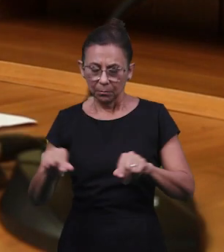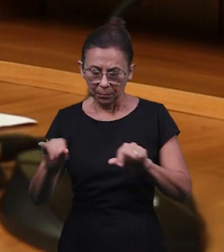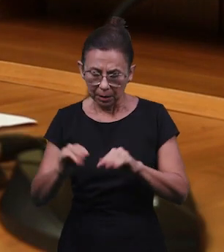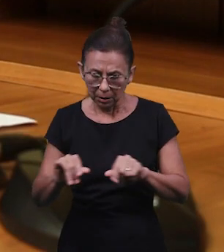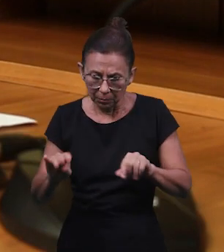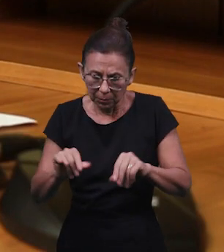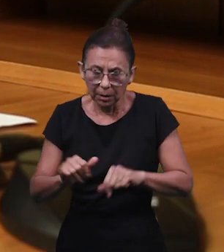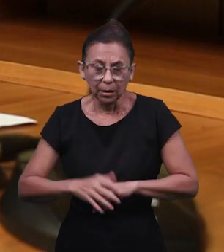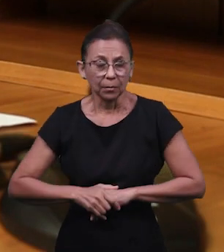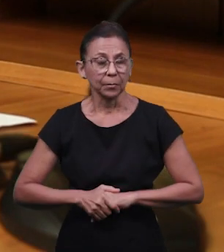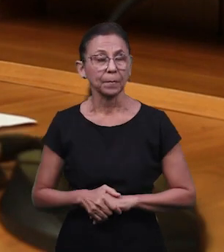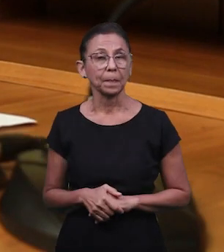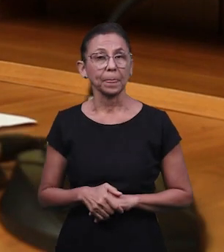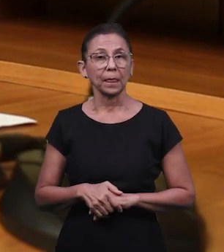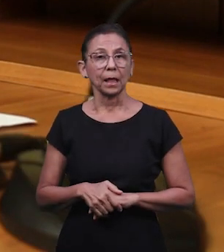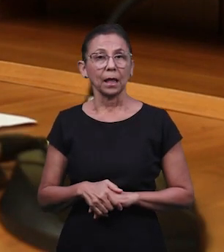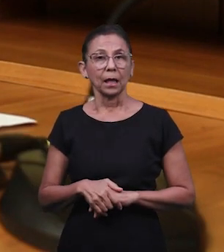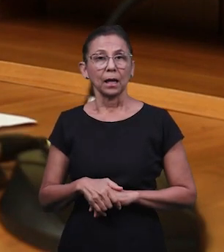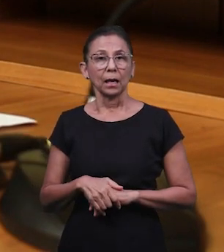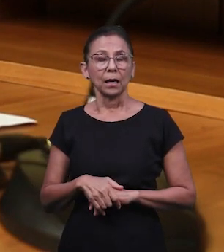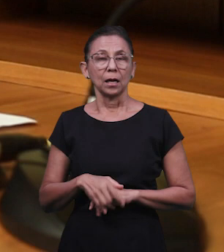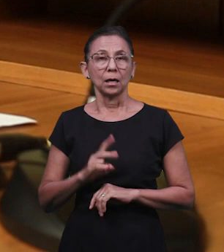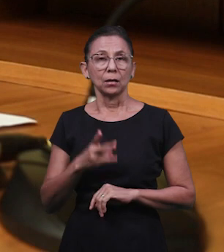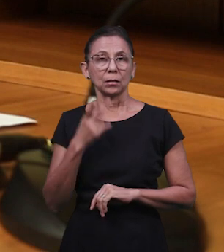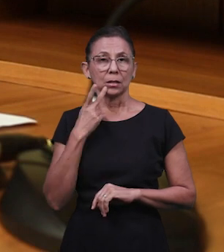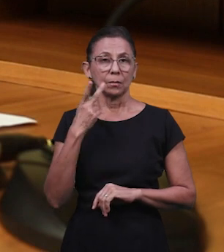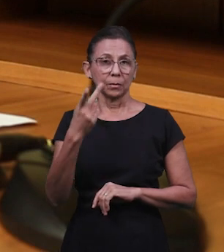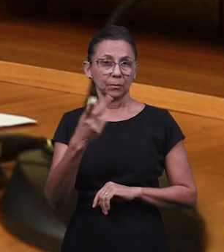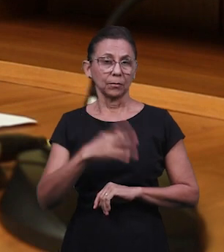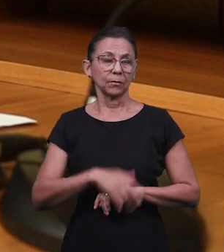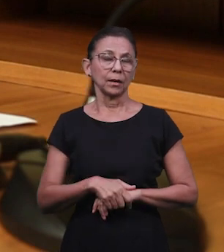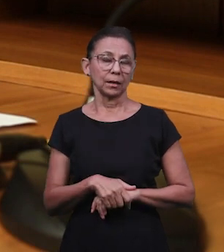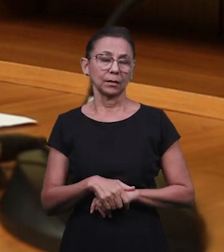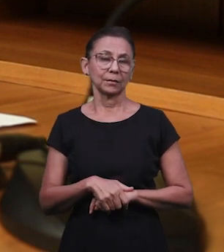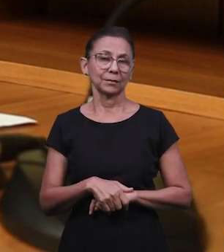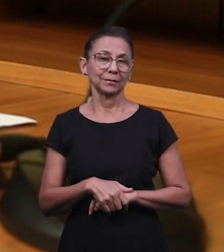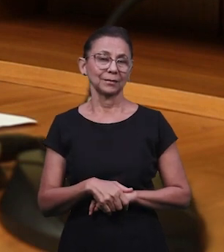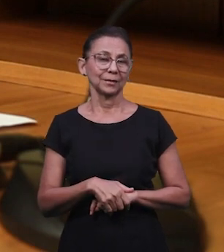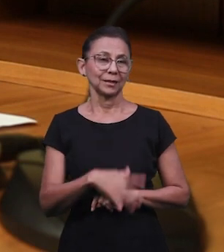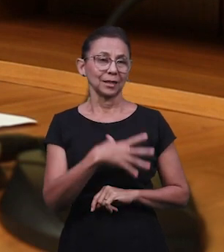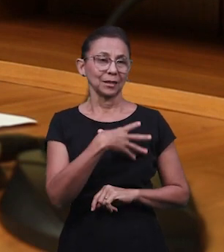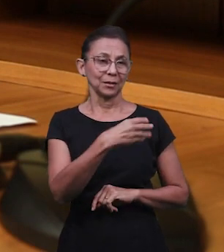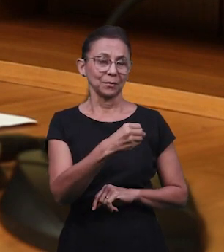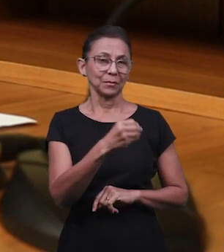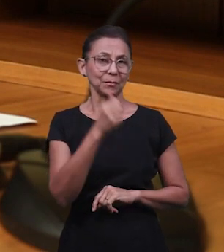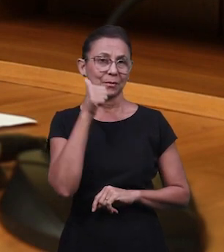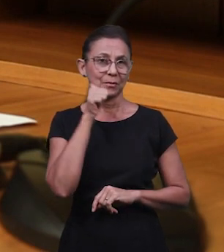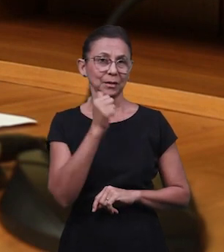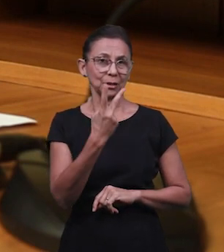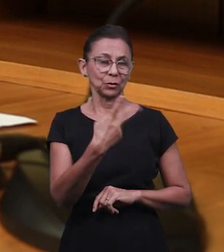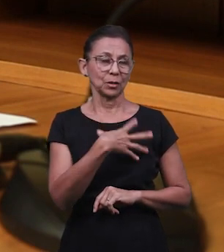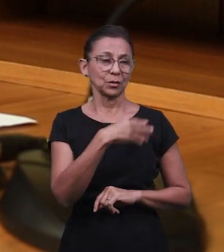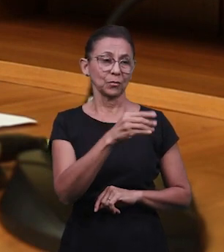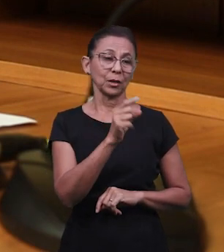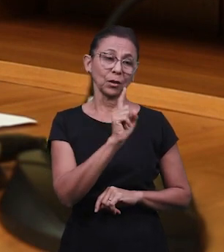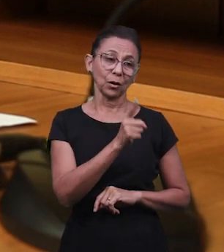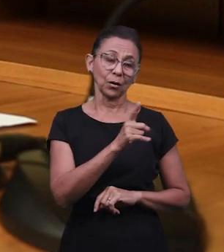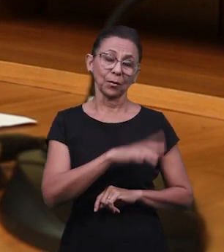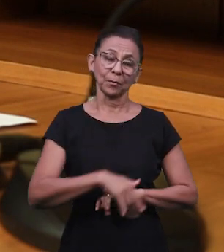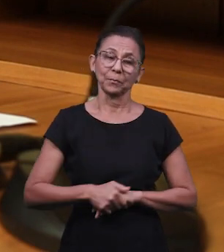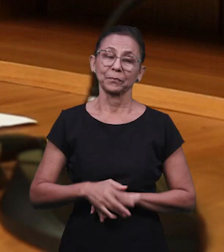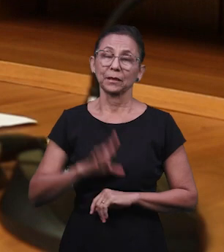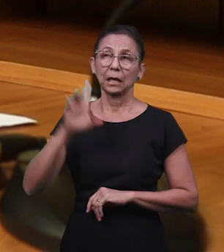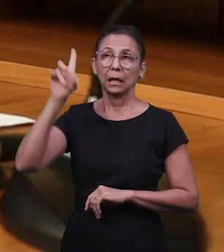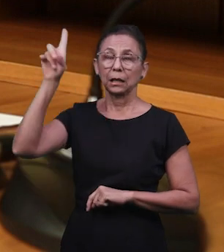digo isso para as minhas filhas, olha, Deus fez de barro porque não tinha um material mais barato. É barro. O que ele